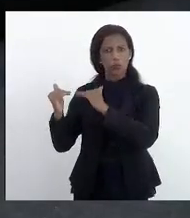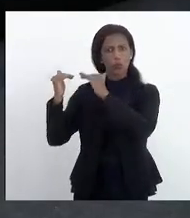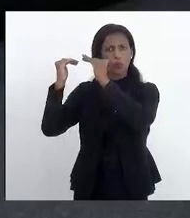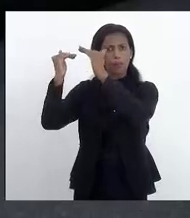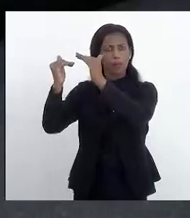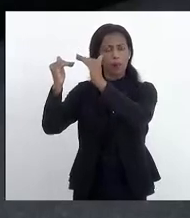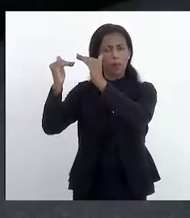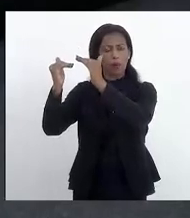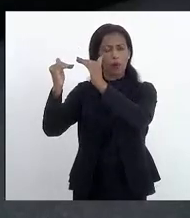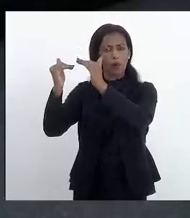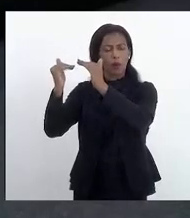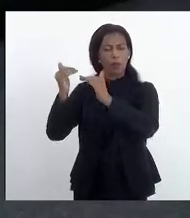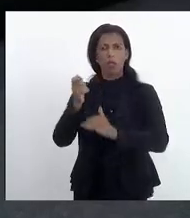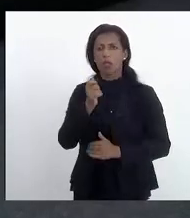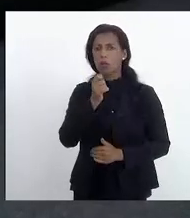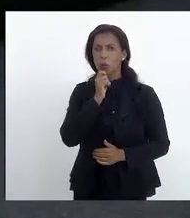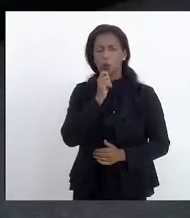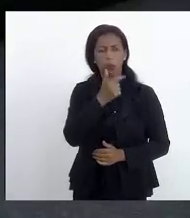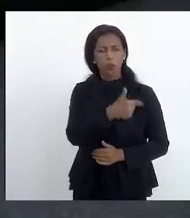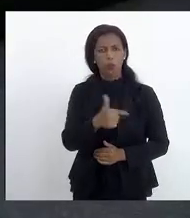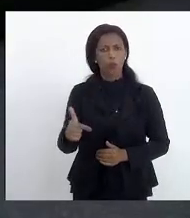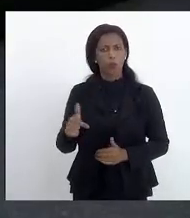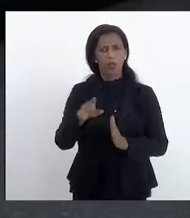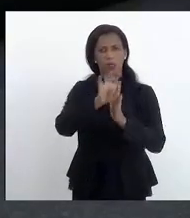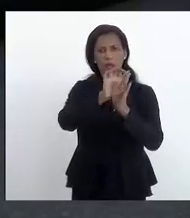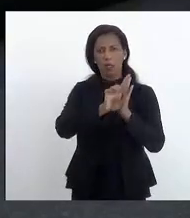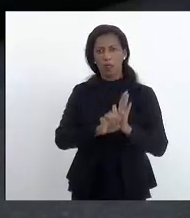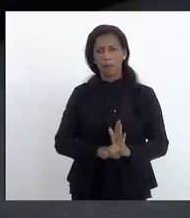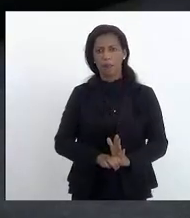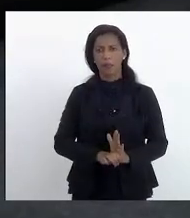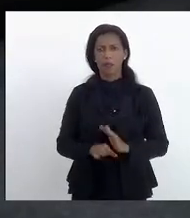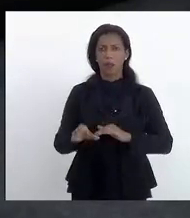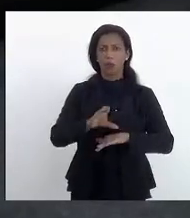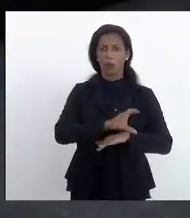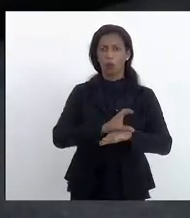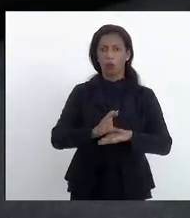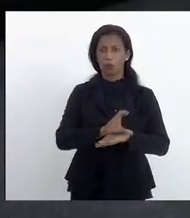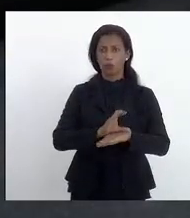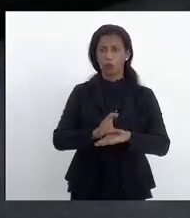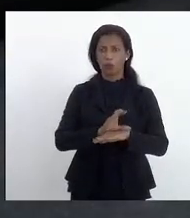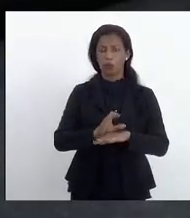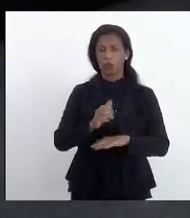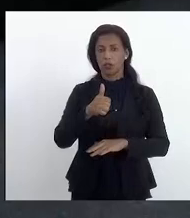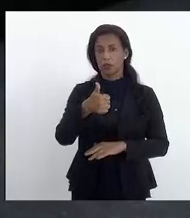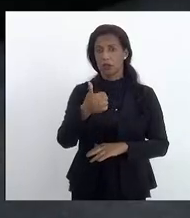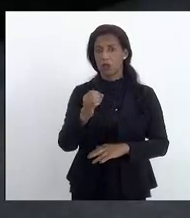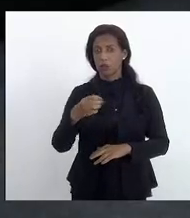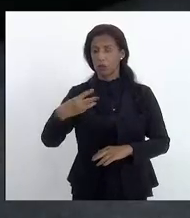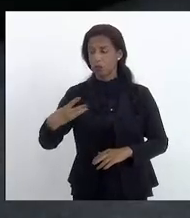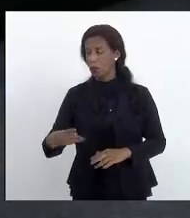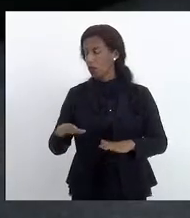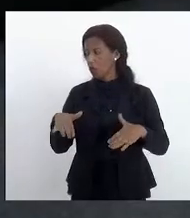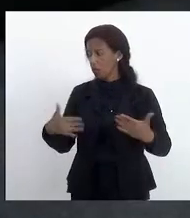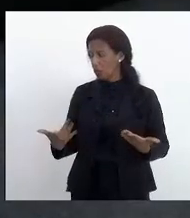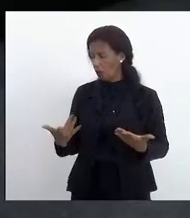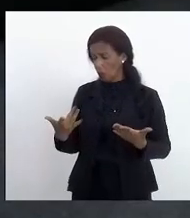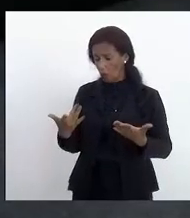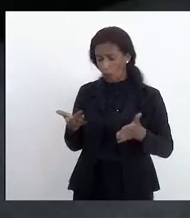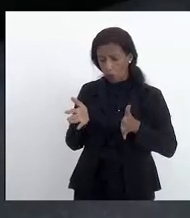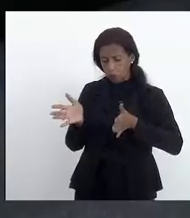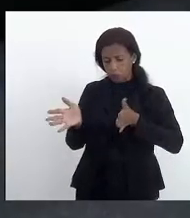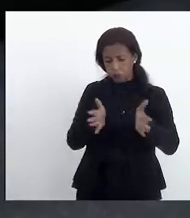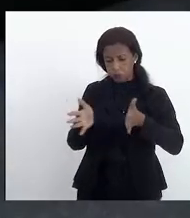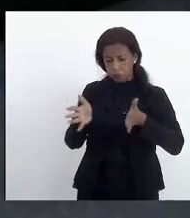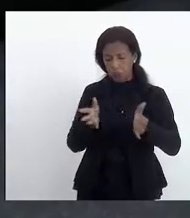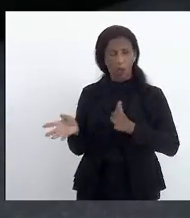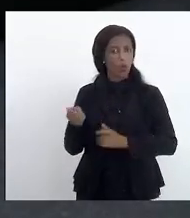Ele não existe também na emenda constitucional de 103. Então, por simetria, não tem que